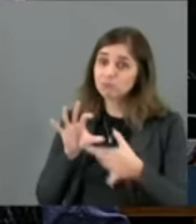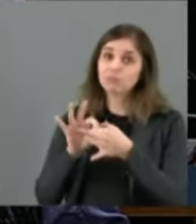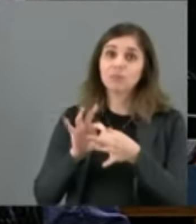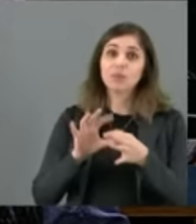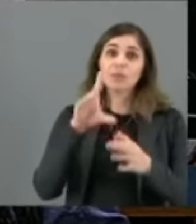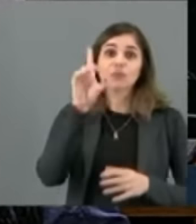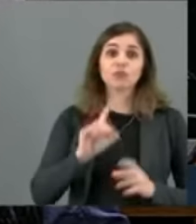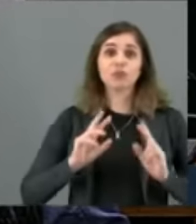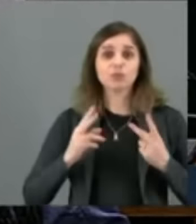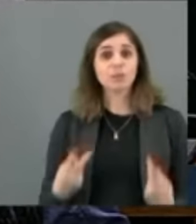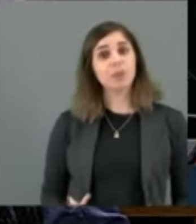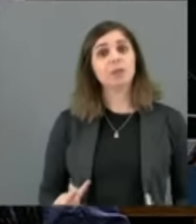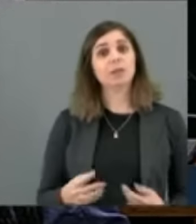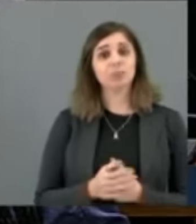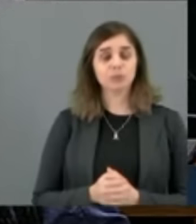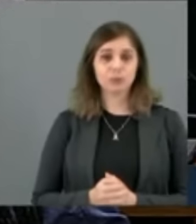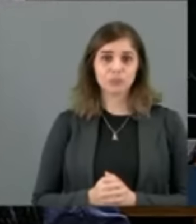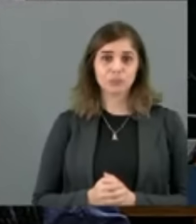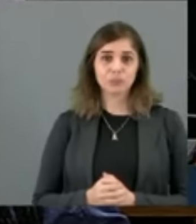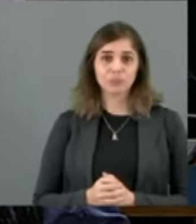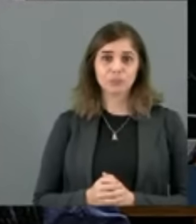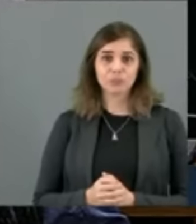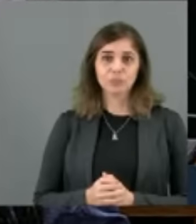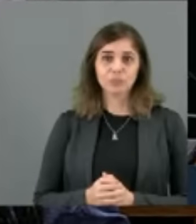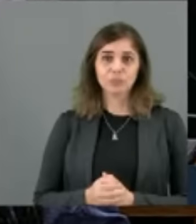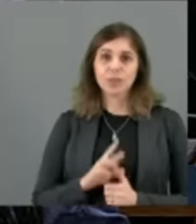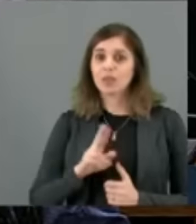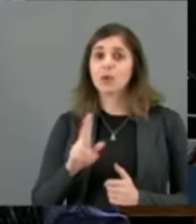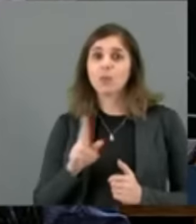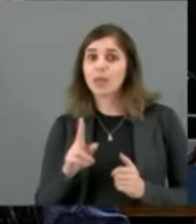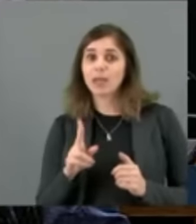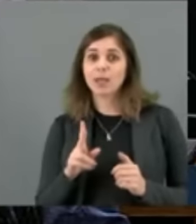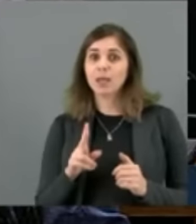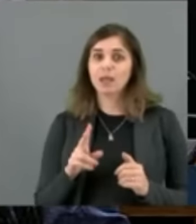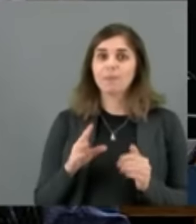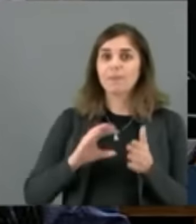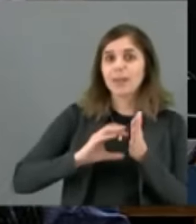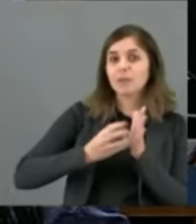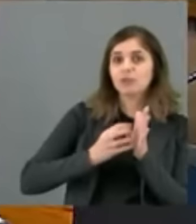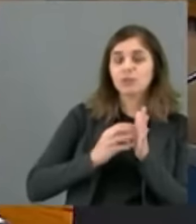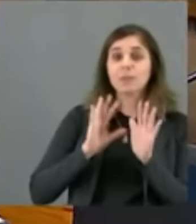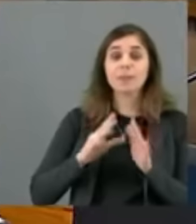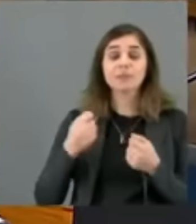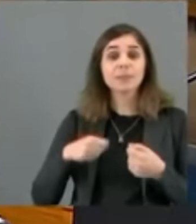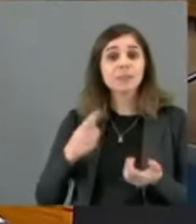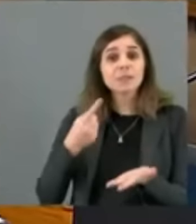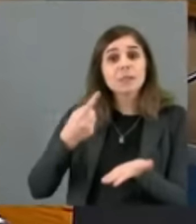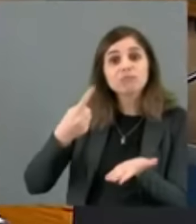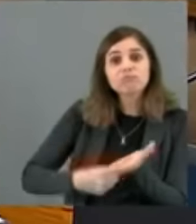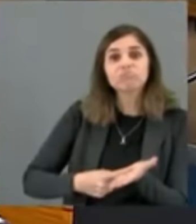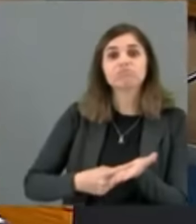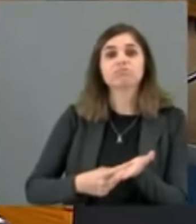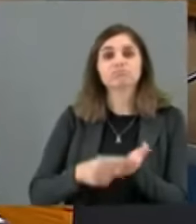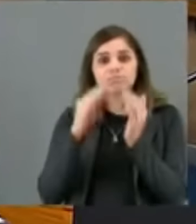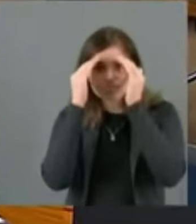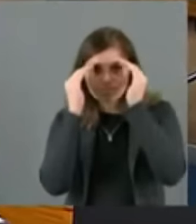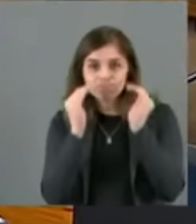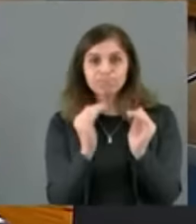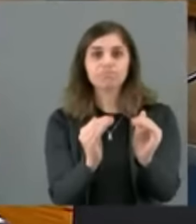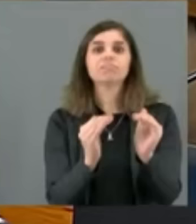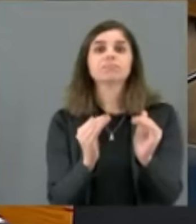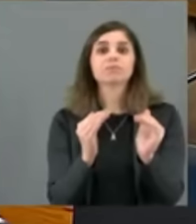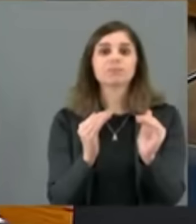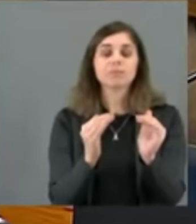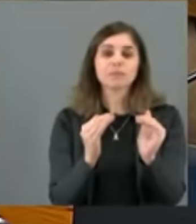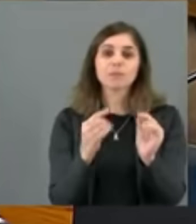quer queira uns ou não. Mas ela tem que ser cumprida, porque nós somos subservientes